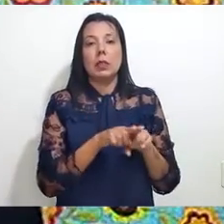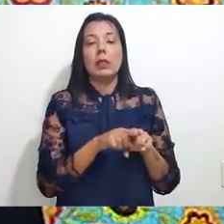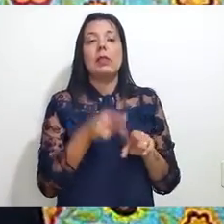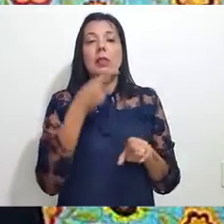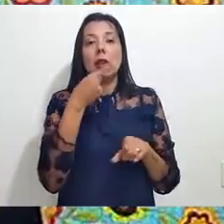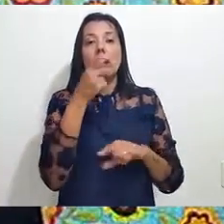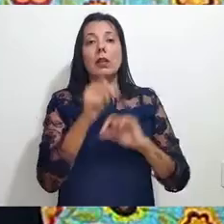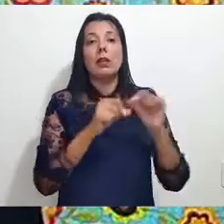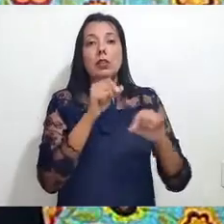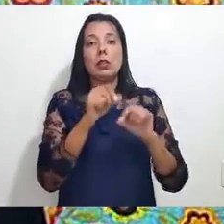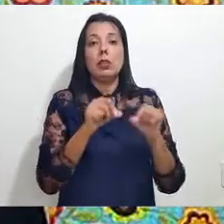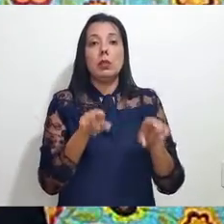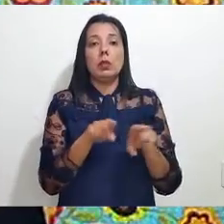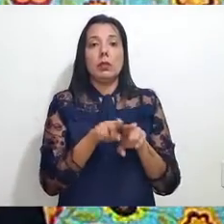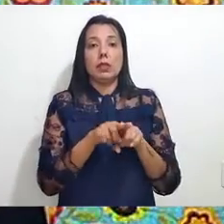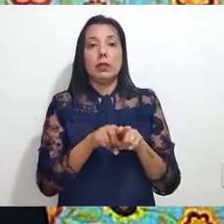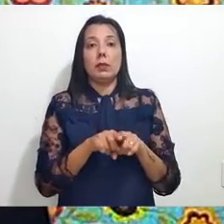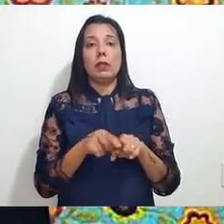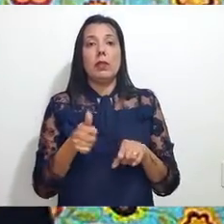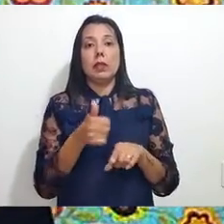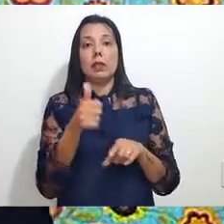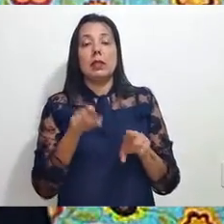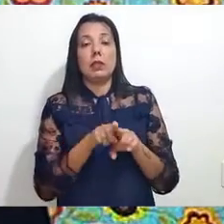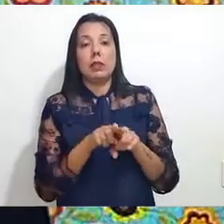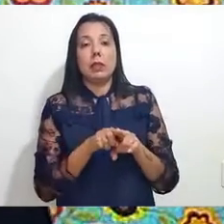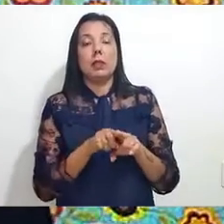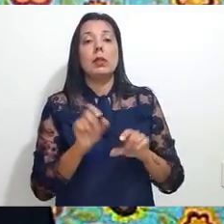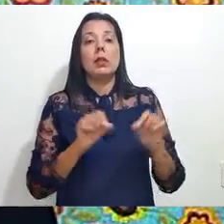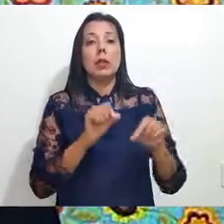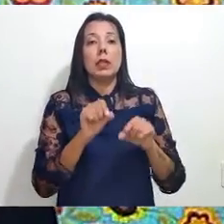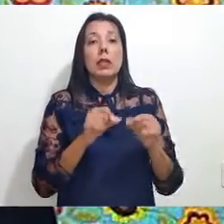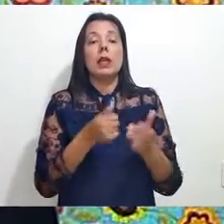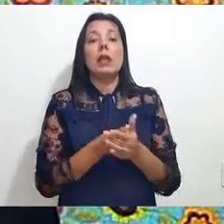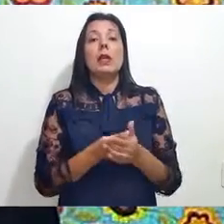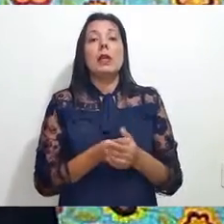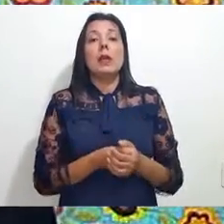o Brasil, ele ocupa o 11º lugar